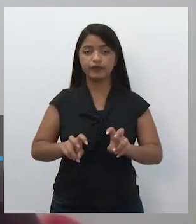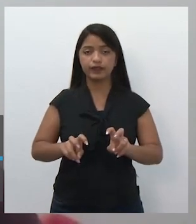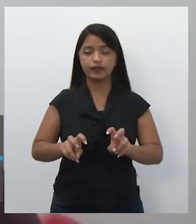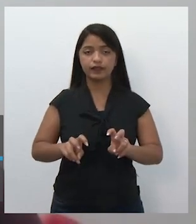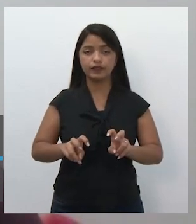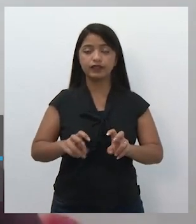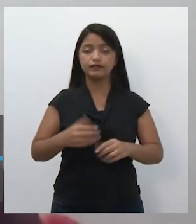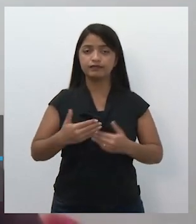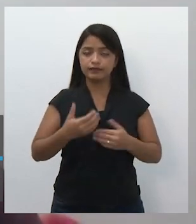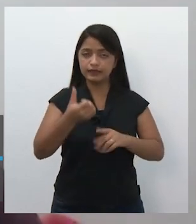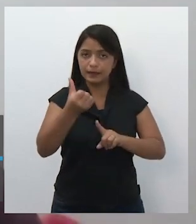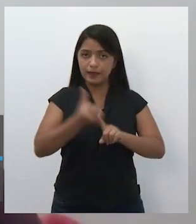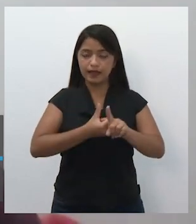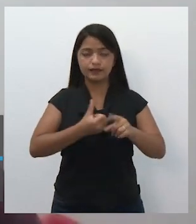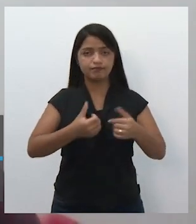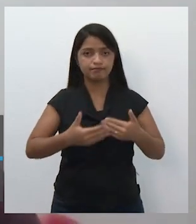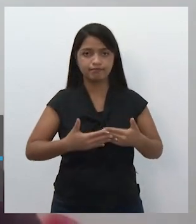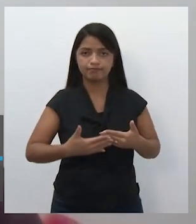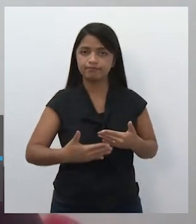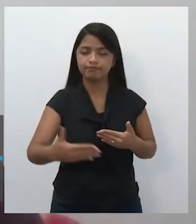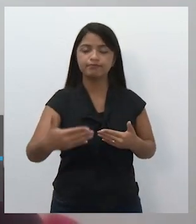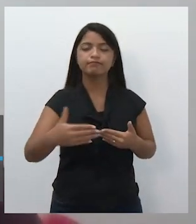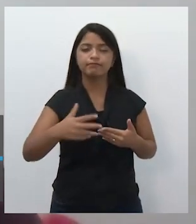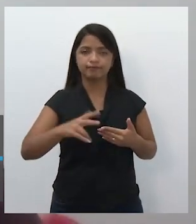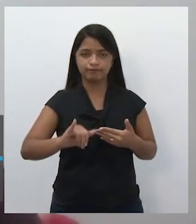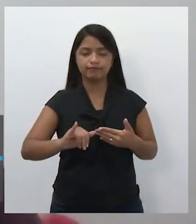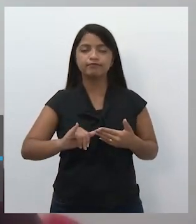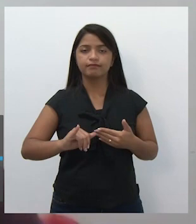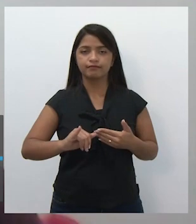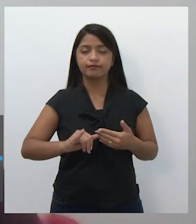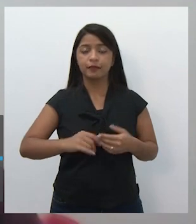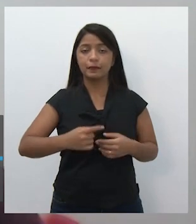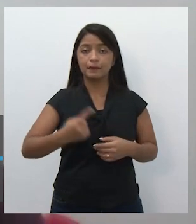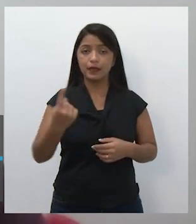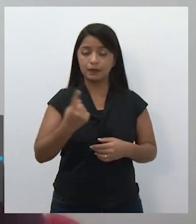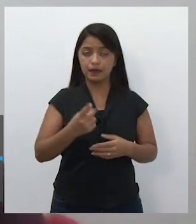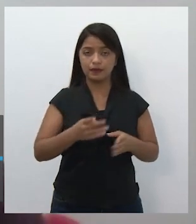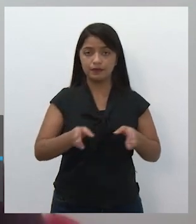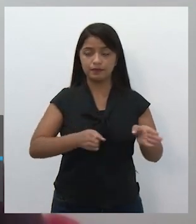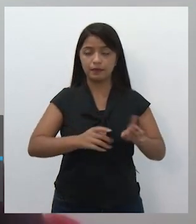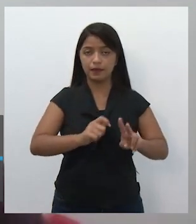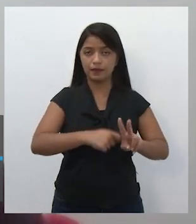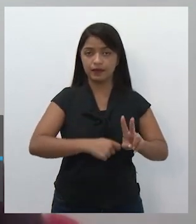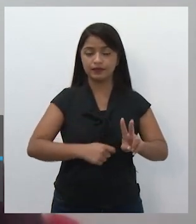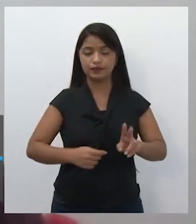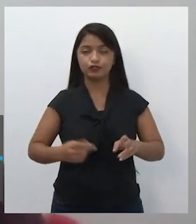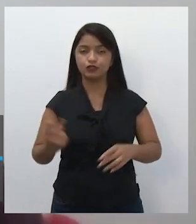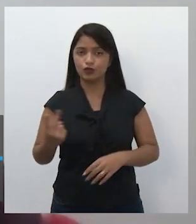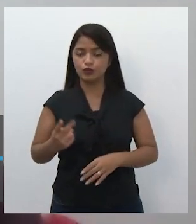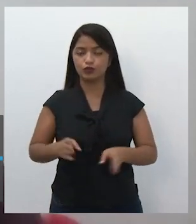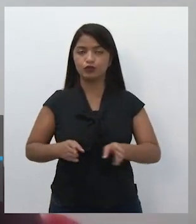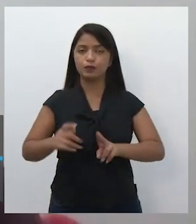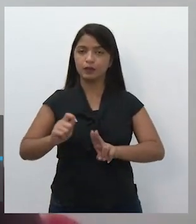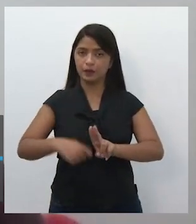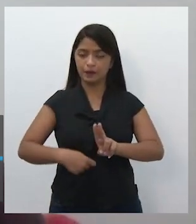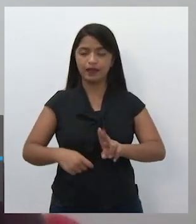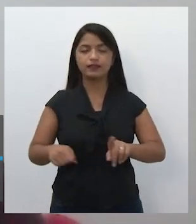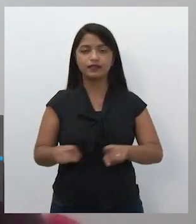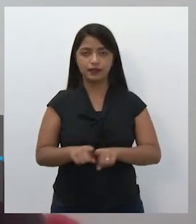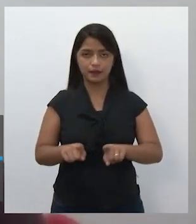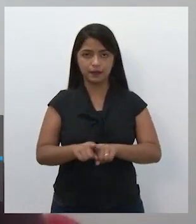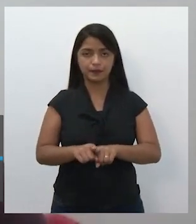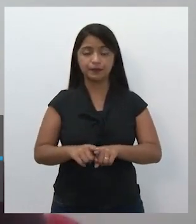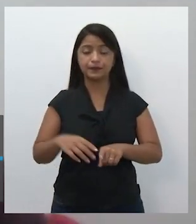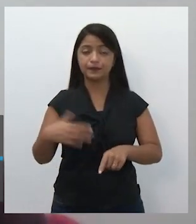valer para o semestre todo, elas são para o primeiro e para o segundo bimestre, né? Então a gente tem um grande desafio para